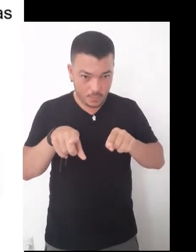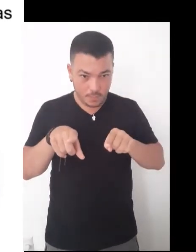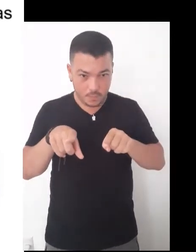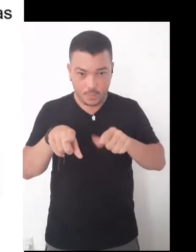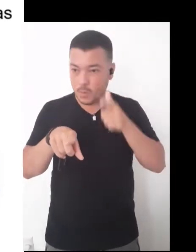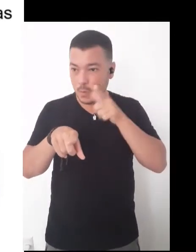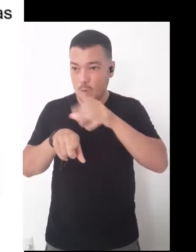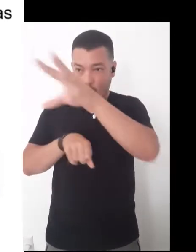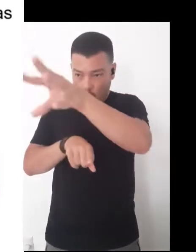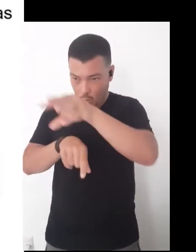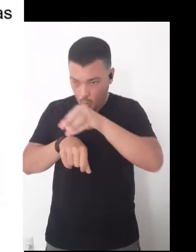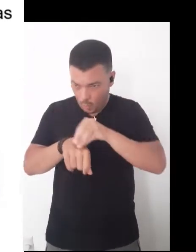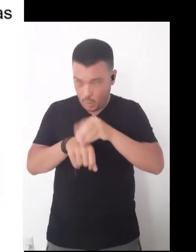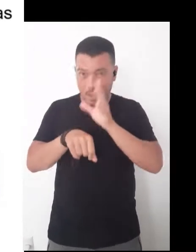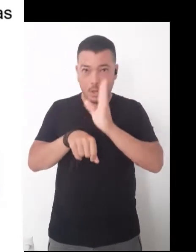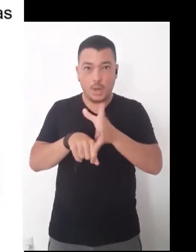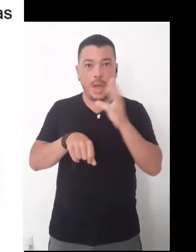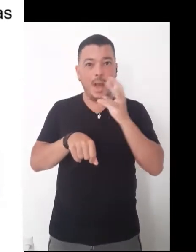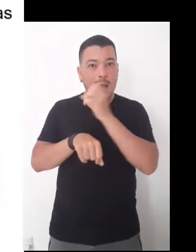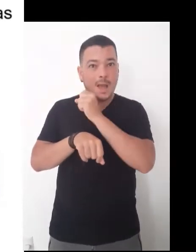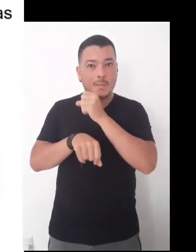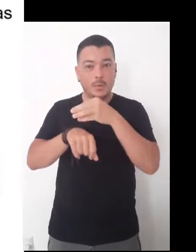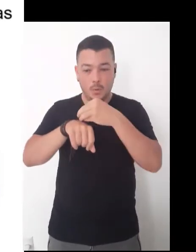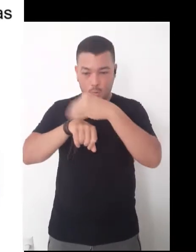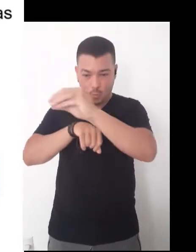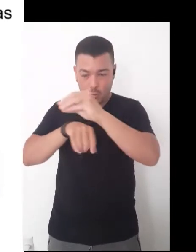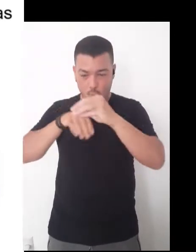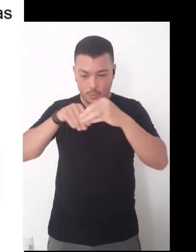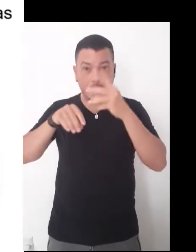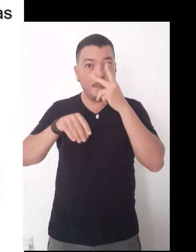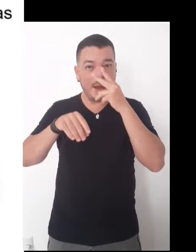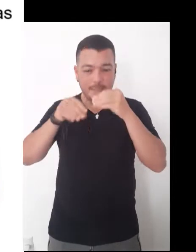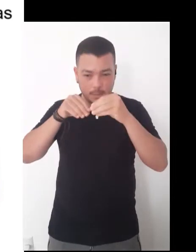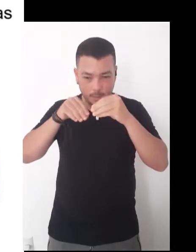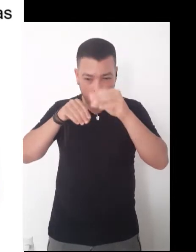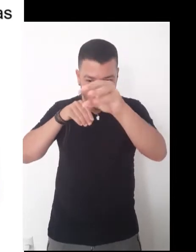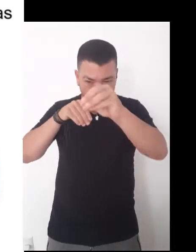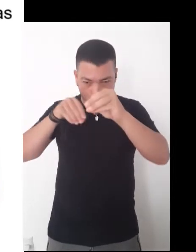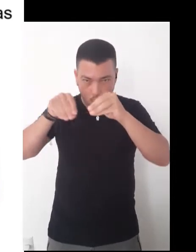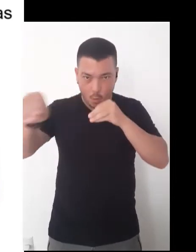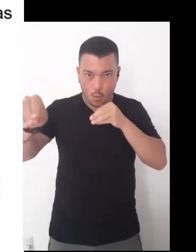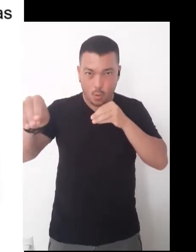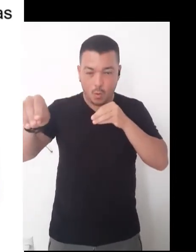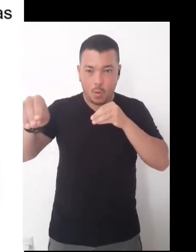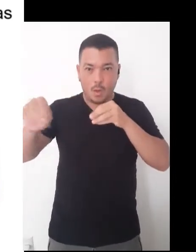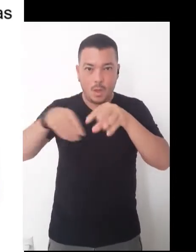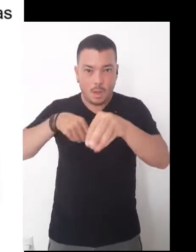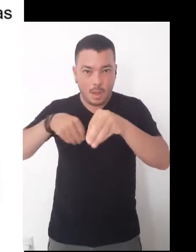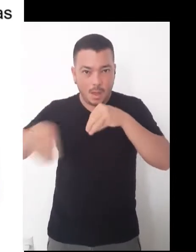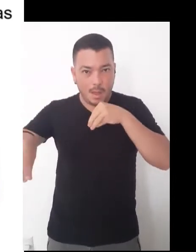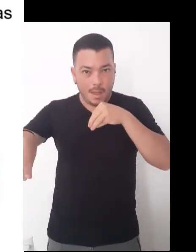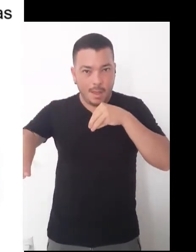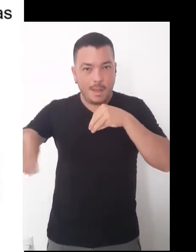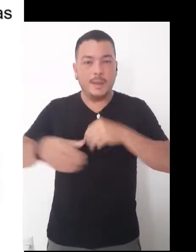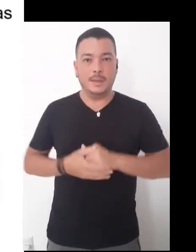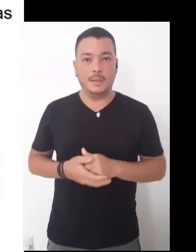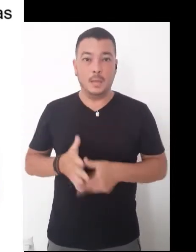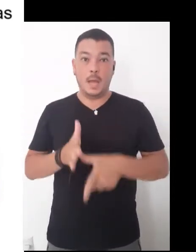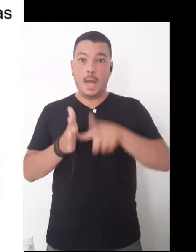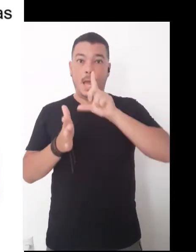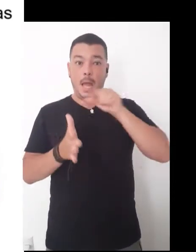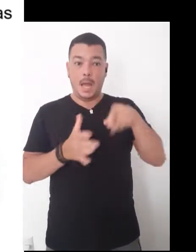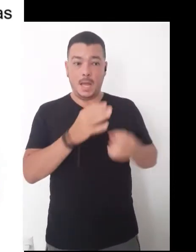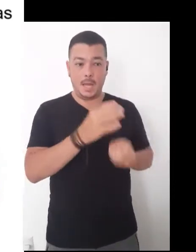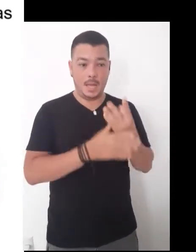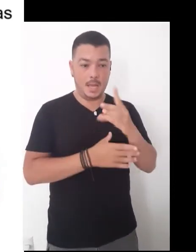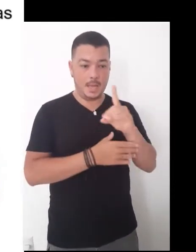consegue receber um dado. E aí começa o ciclo 2. Ela consegue fazer mais 2 tarefas em um mesmo ciclo. Antigamente, antes de surgir a